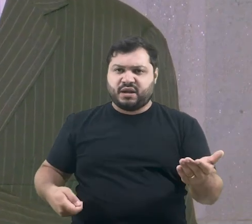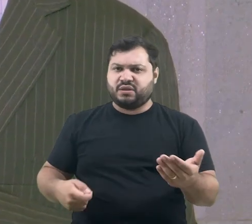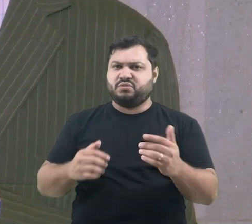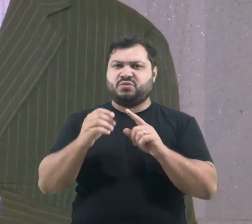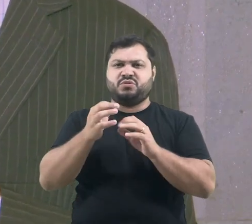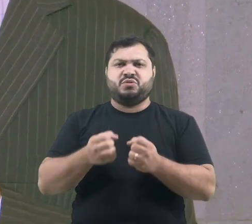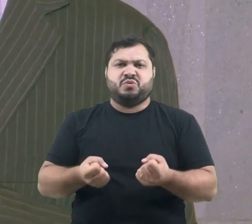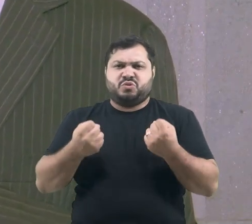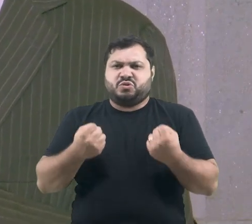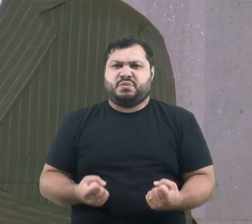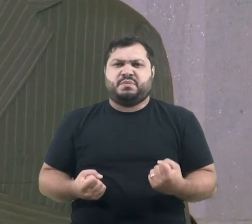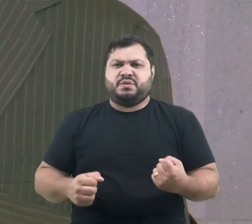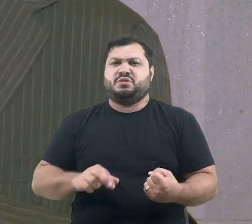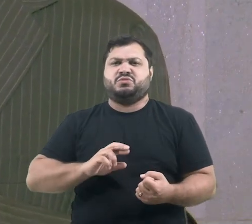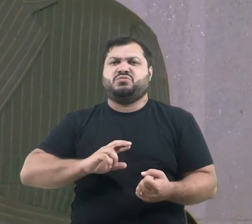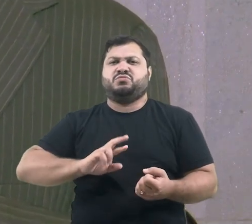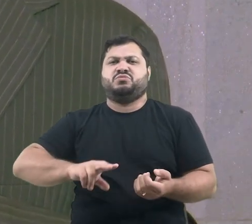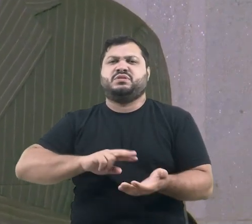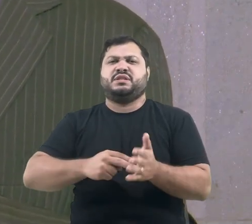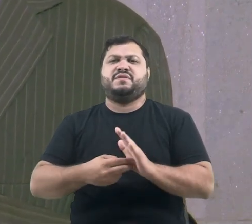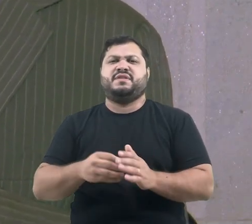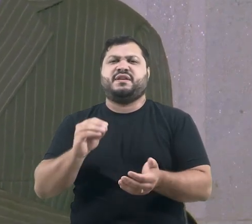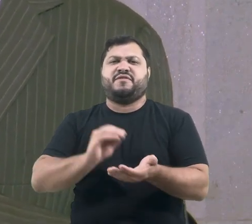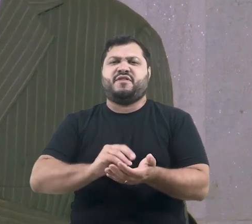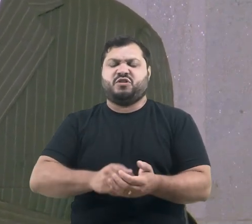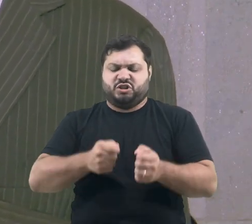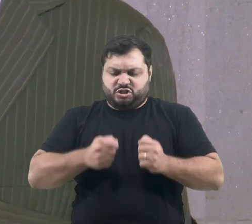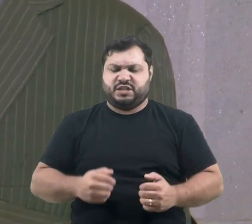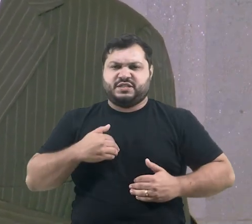relator, o sobrepeso não comprovaria falta de